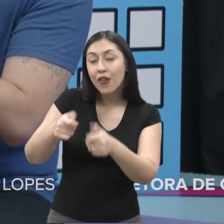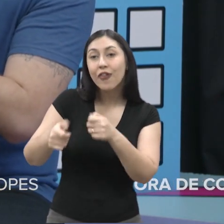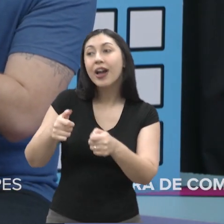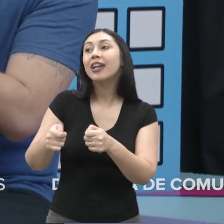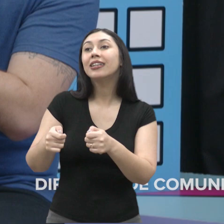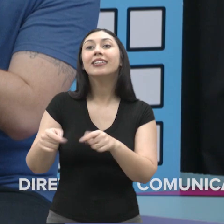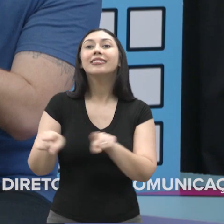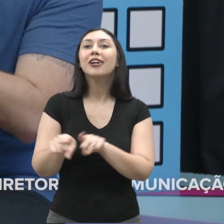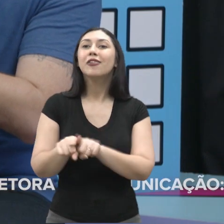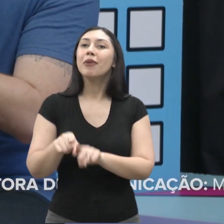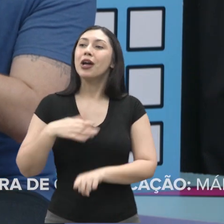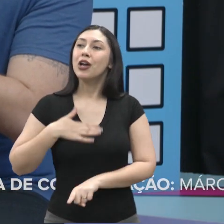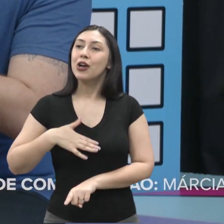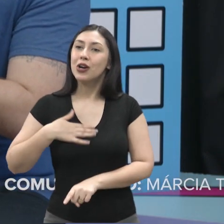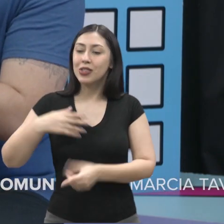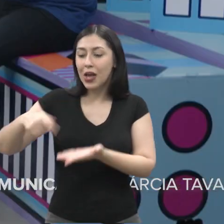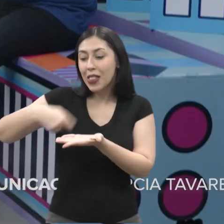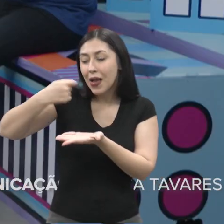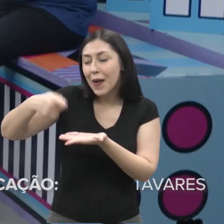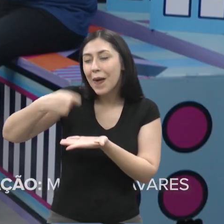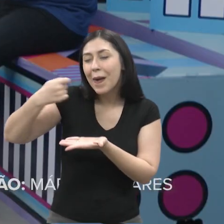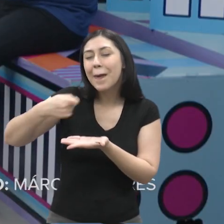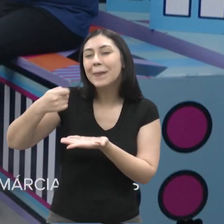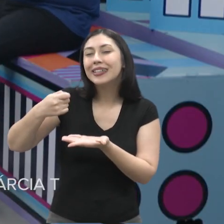também a sua paixão pela culinária italiana.